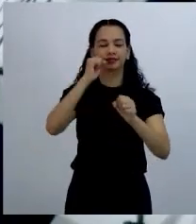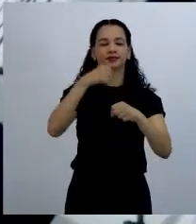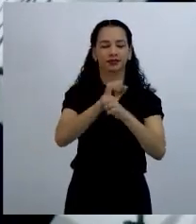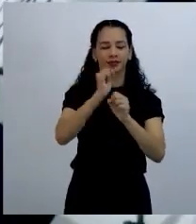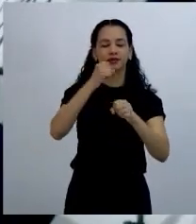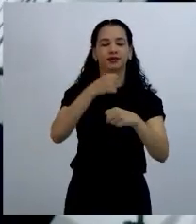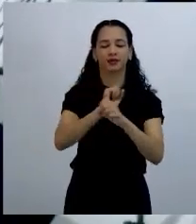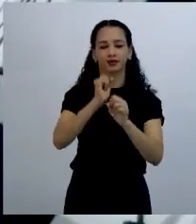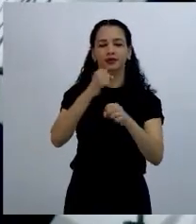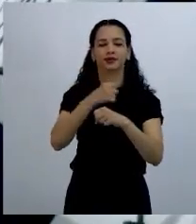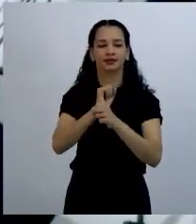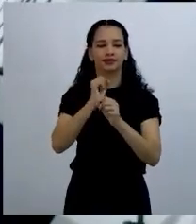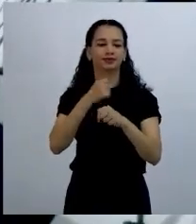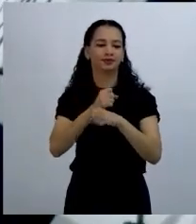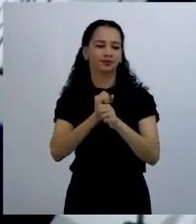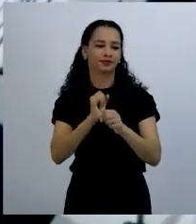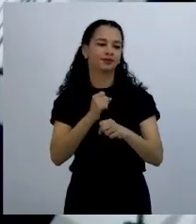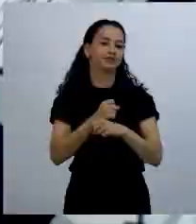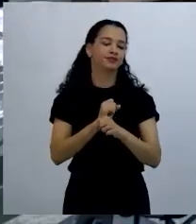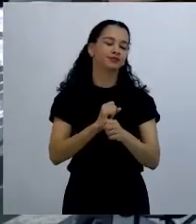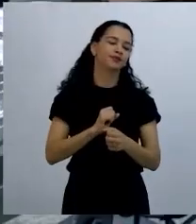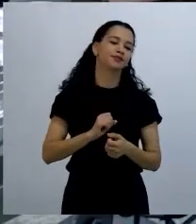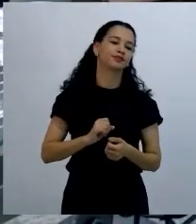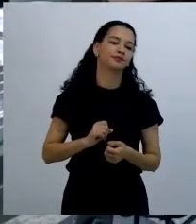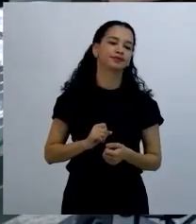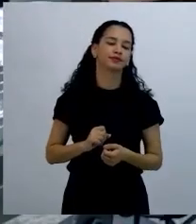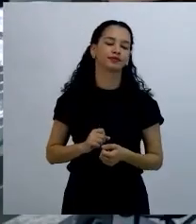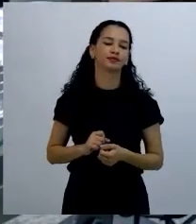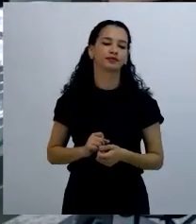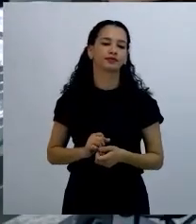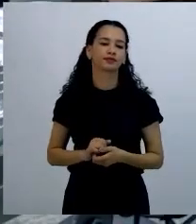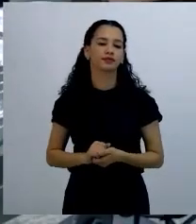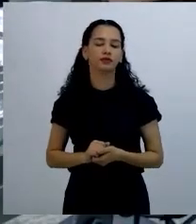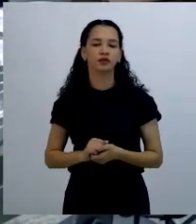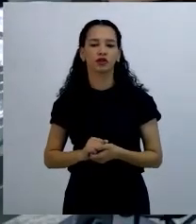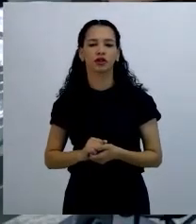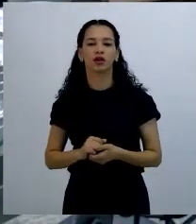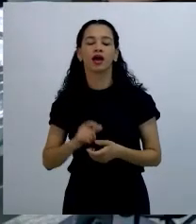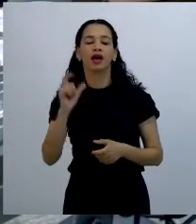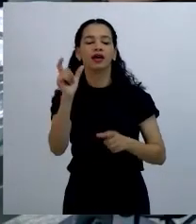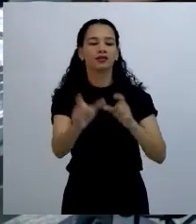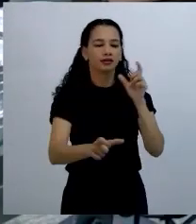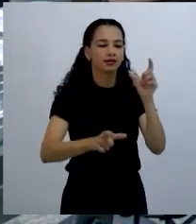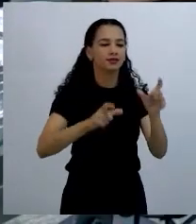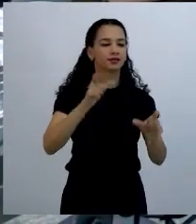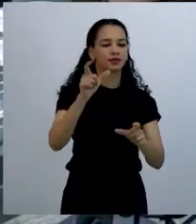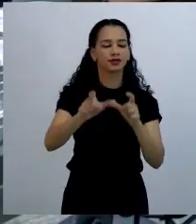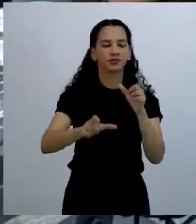obras tem alguns aqui precisando de uma reforma aí